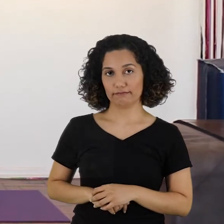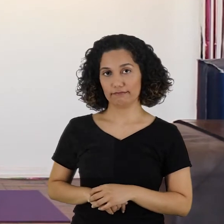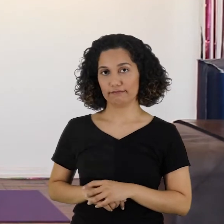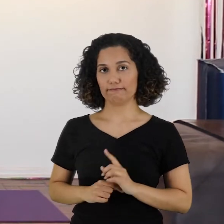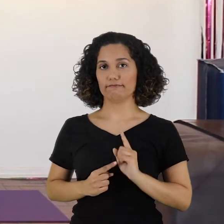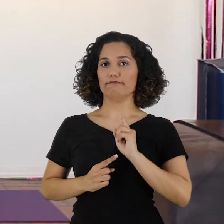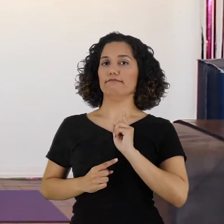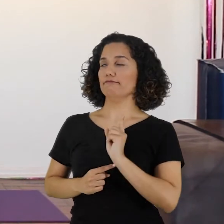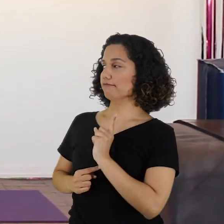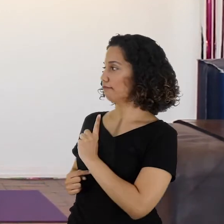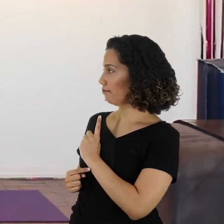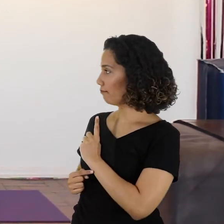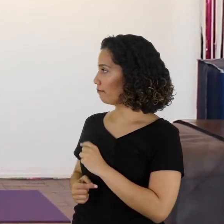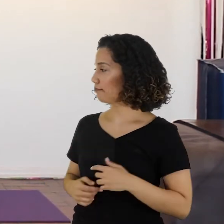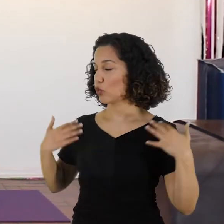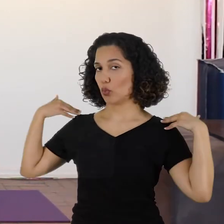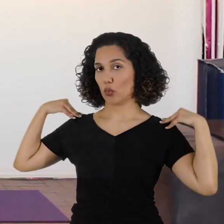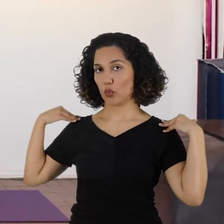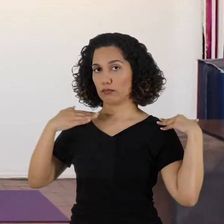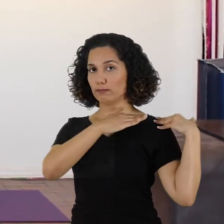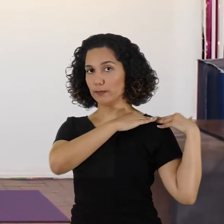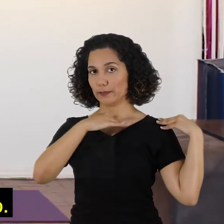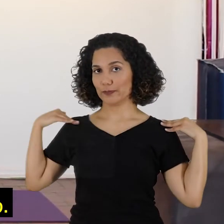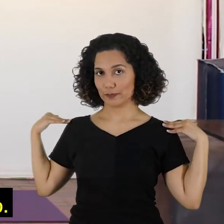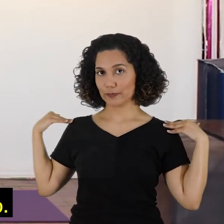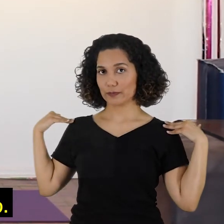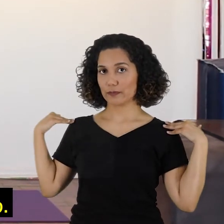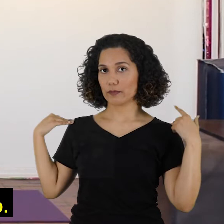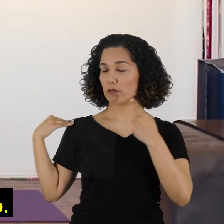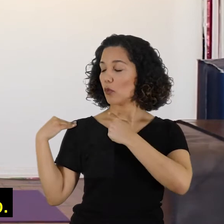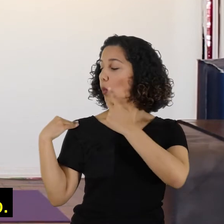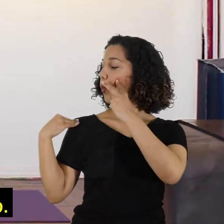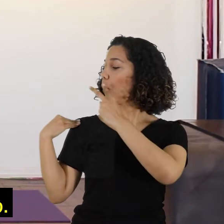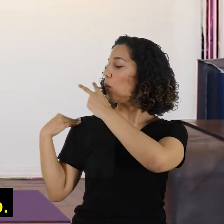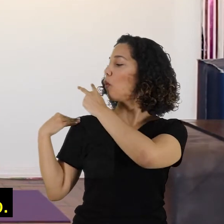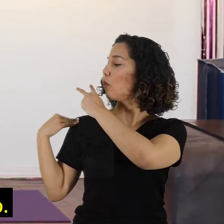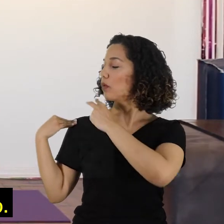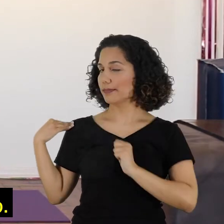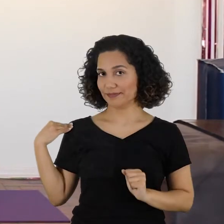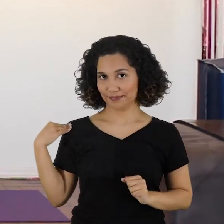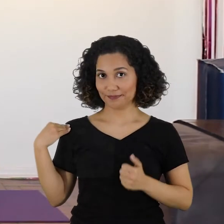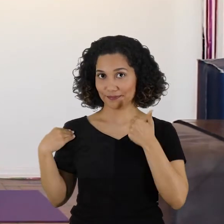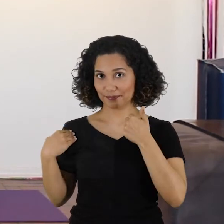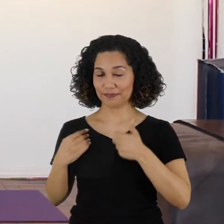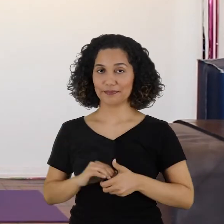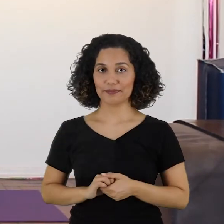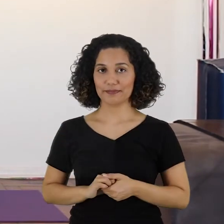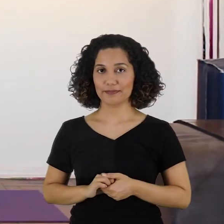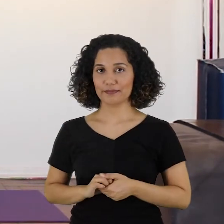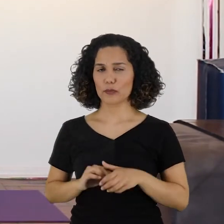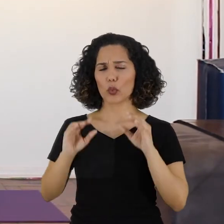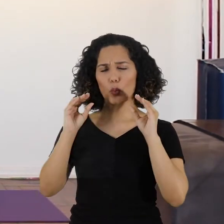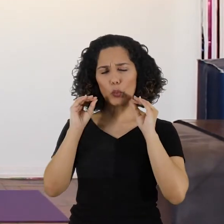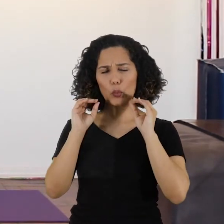crescer e torcer. Percebe que meu ombro tá alinhado. E eu tô olhando lá por cima do meu ombro direito. E aí fecha